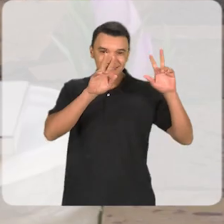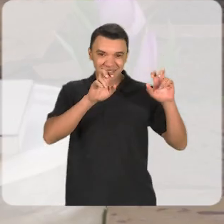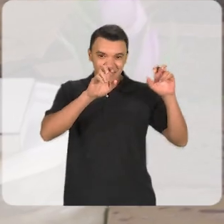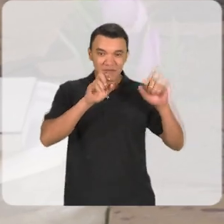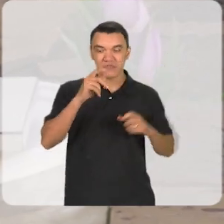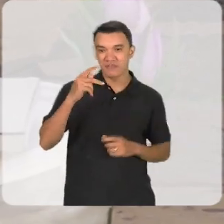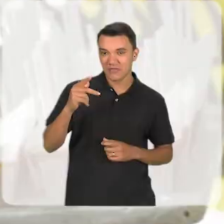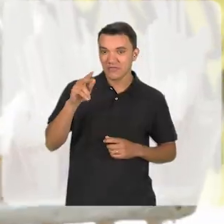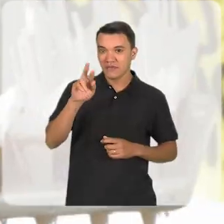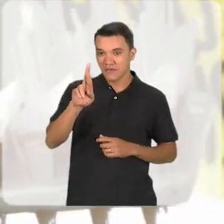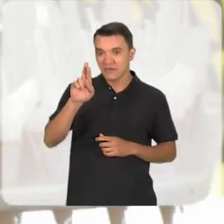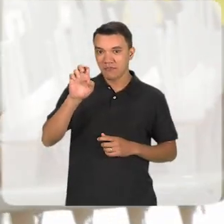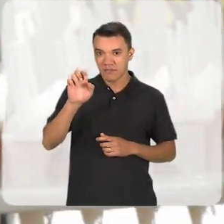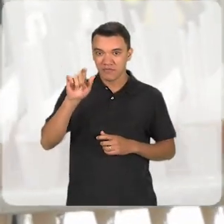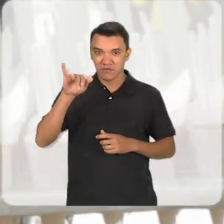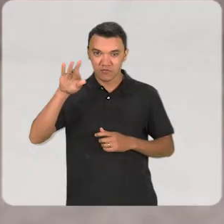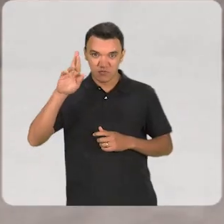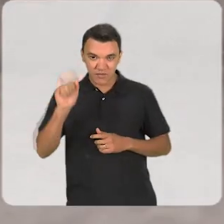é essa?